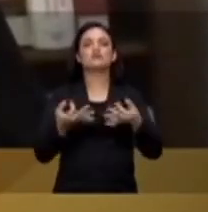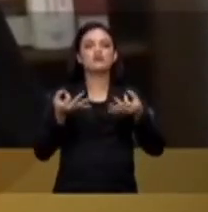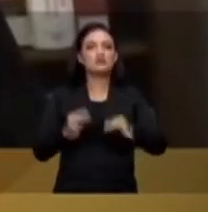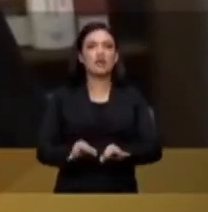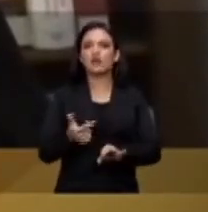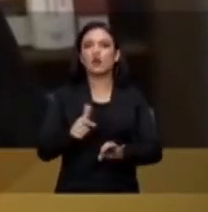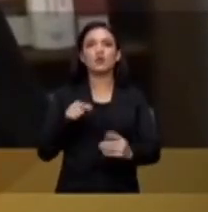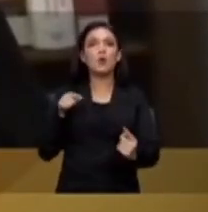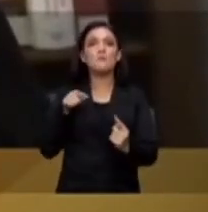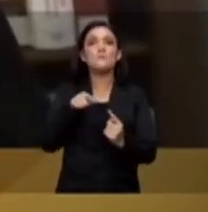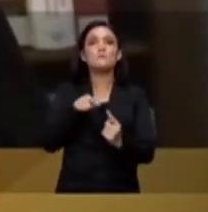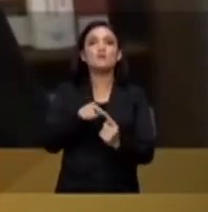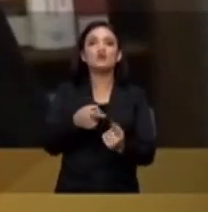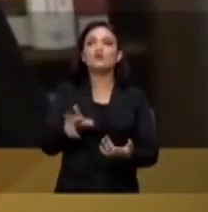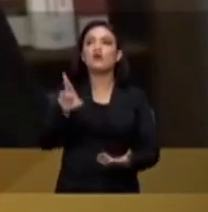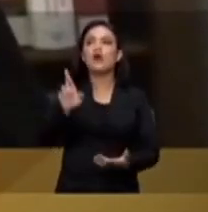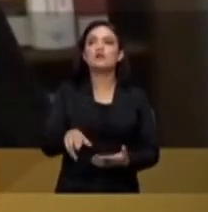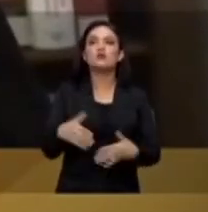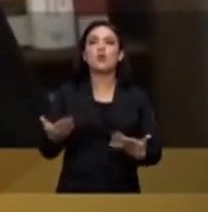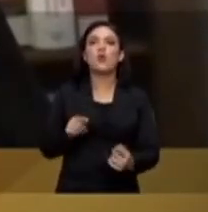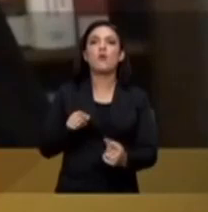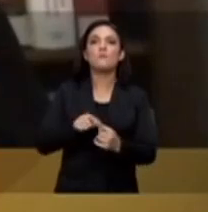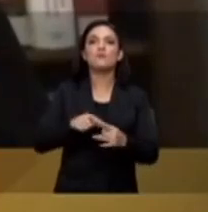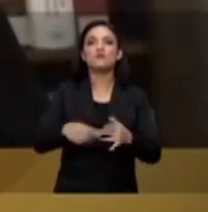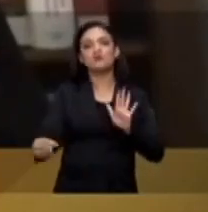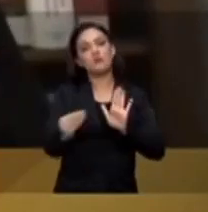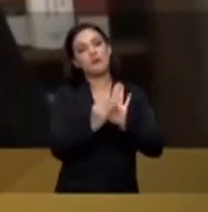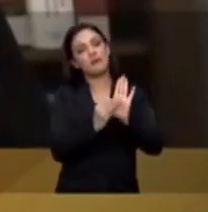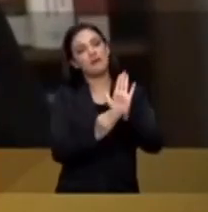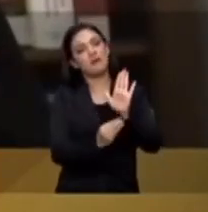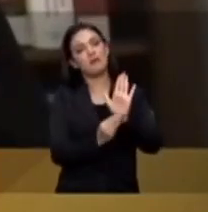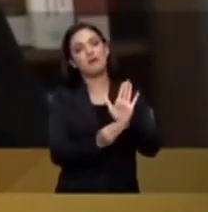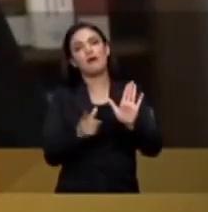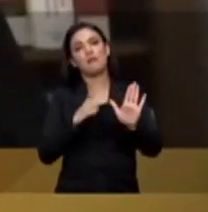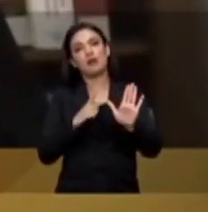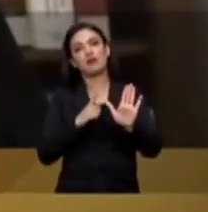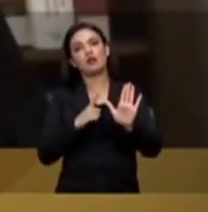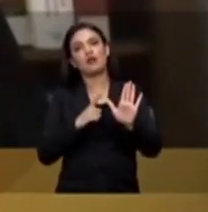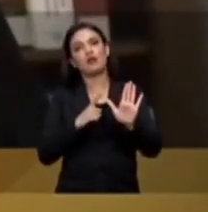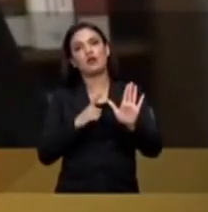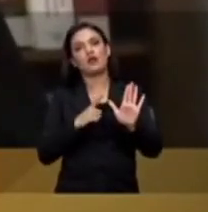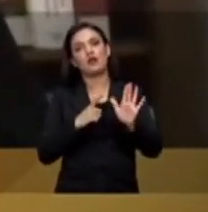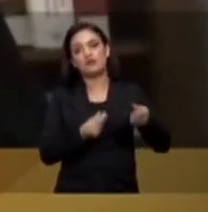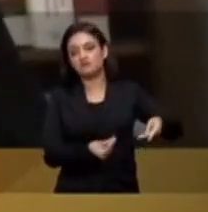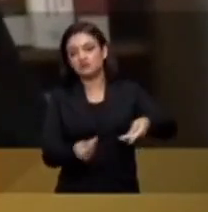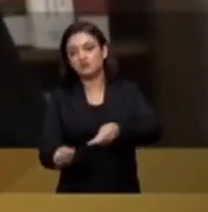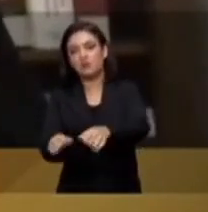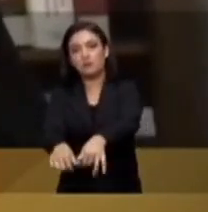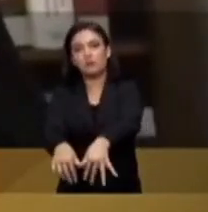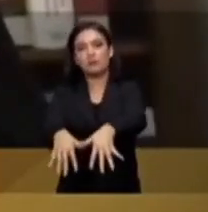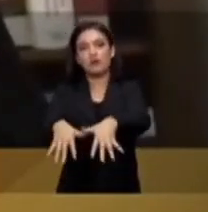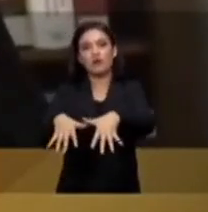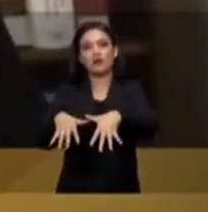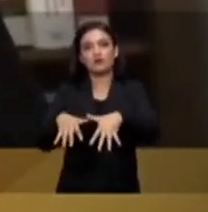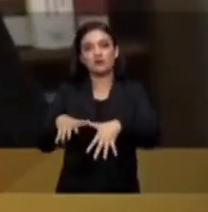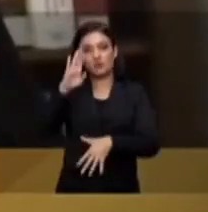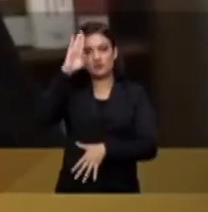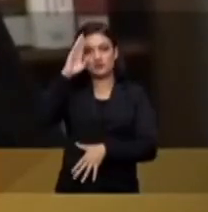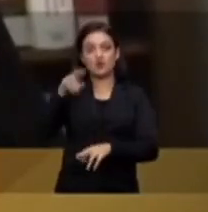as razões modificativas para a reafetação ao plenário, nos termos do